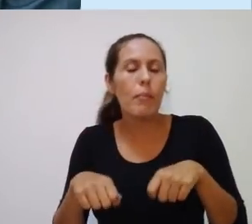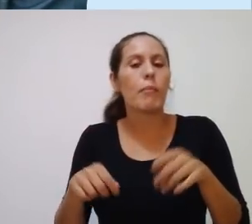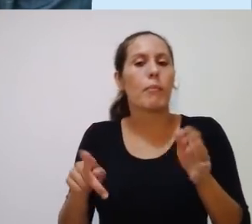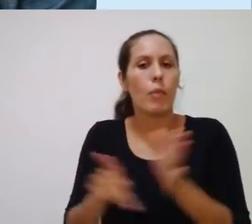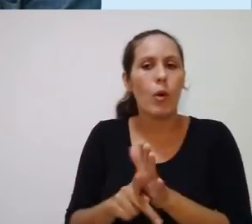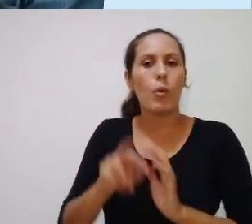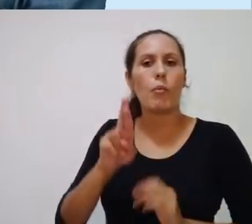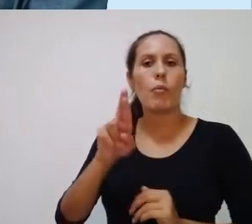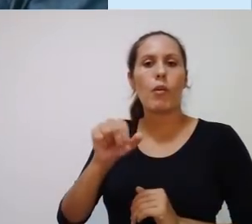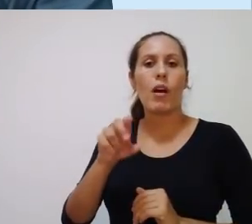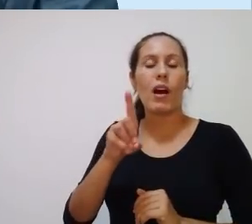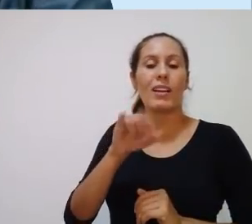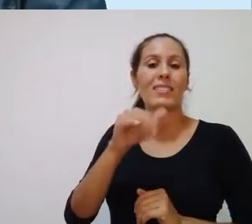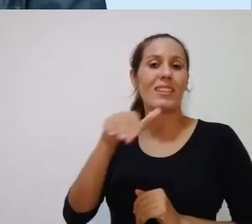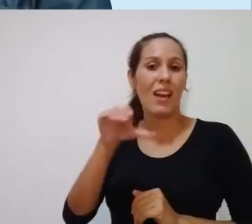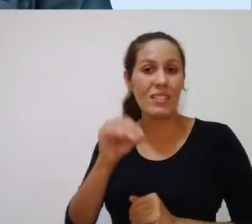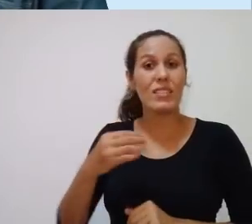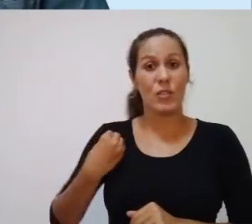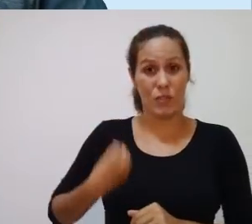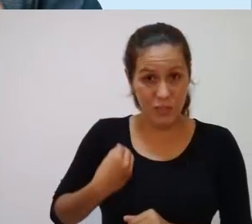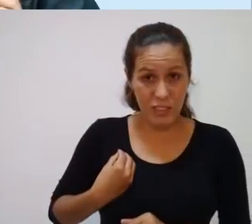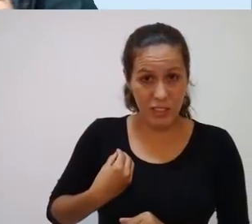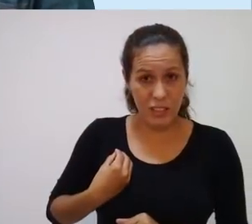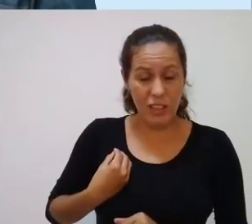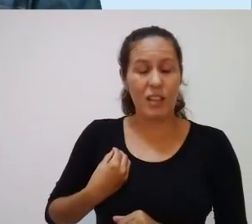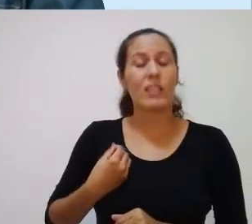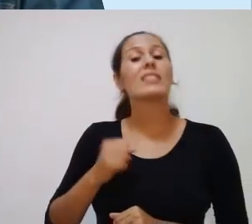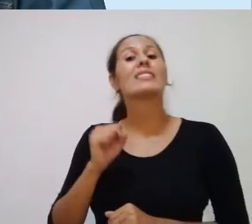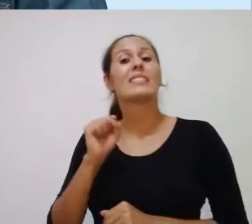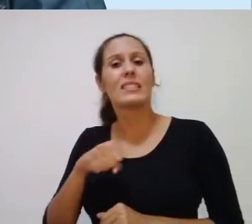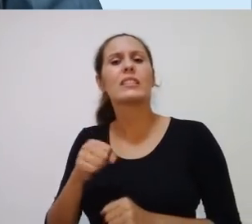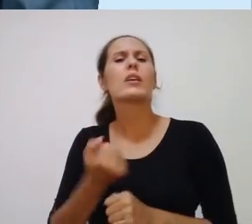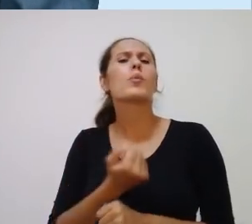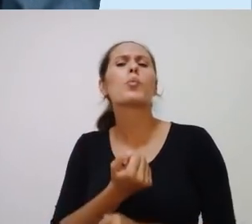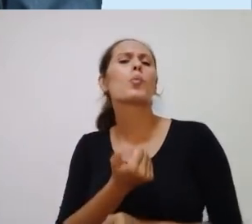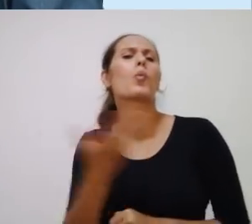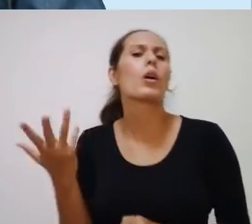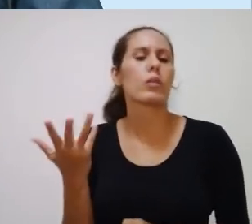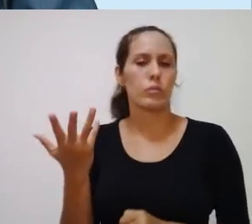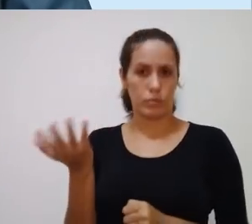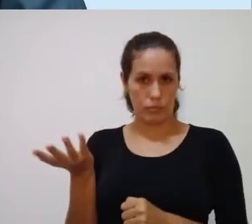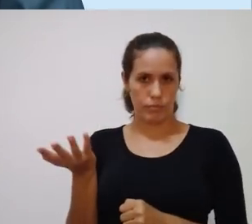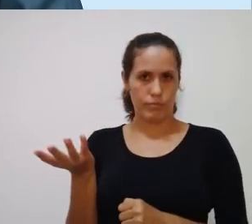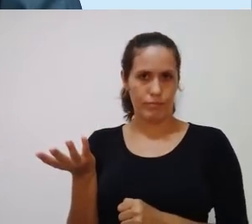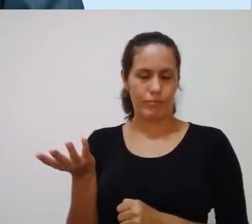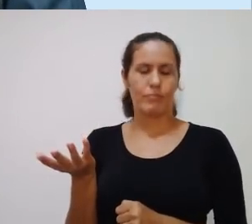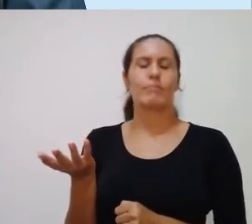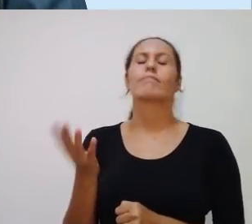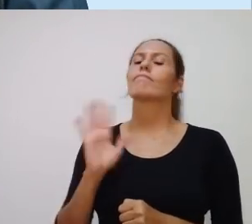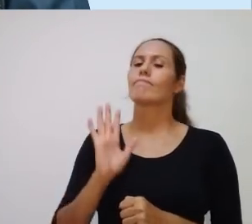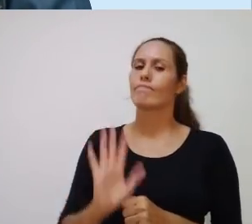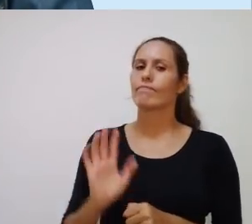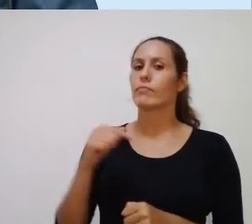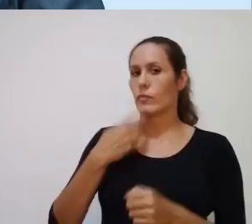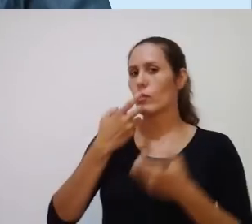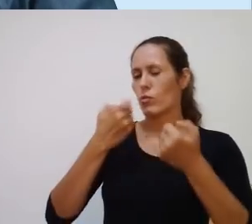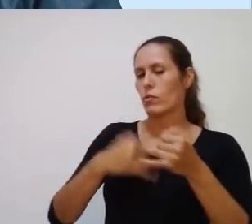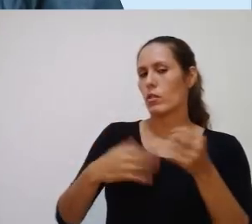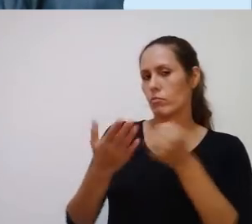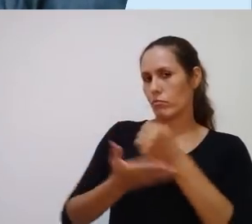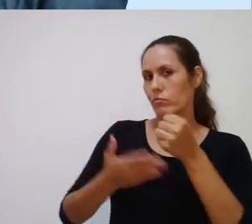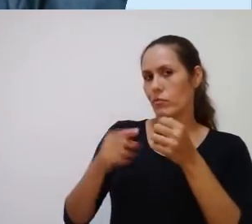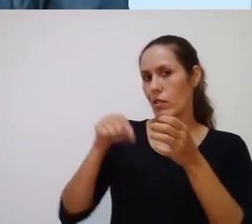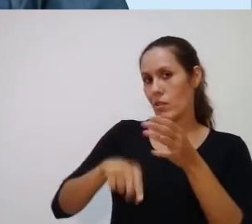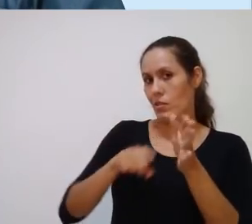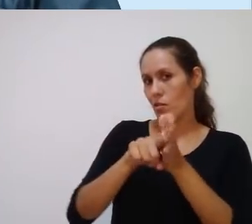que nível de radiação se encontra. Vou falar você que você estava nos bastidores dizendo que essa pesquisa deu para várias pessoas teses